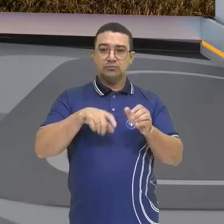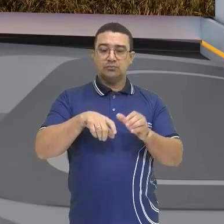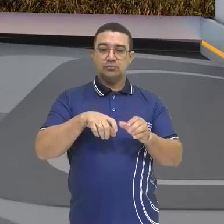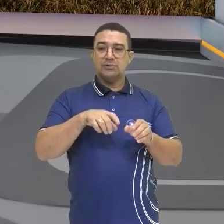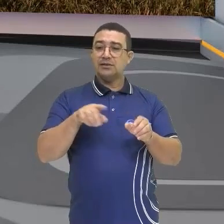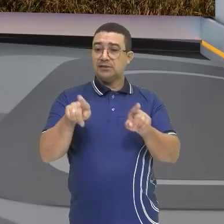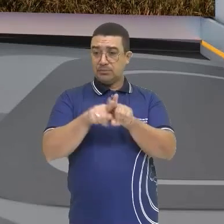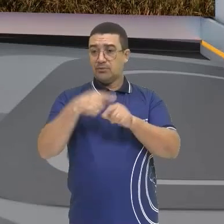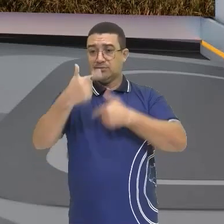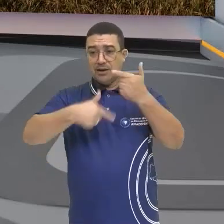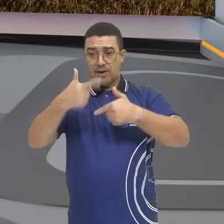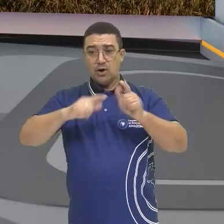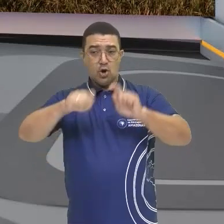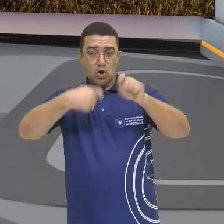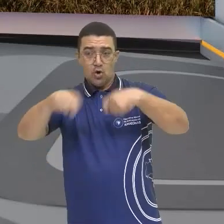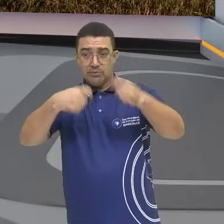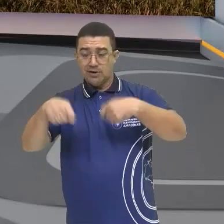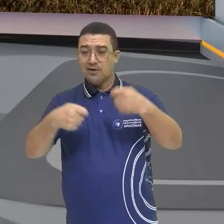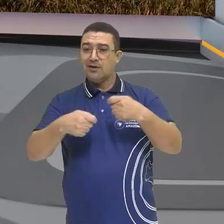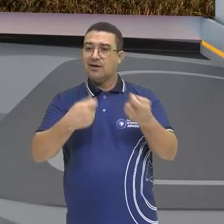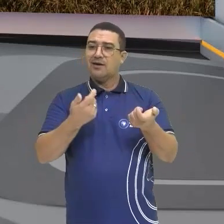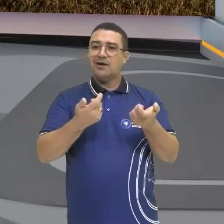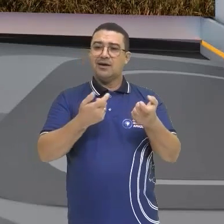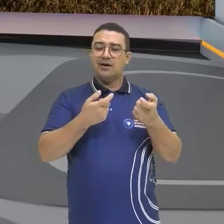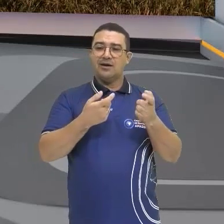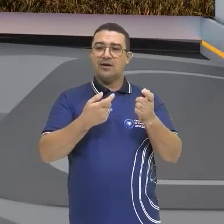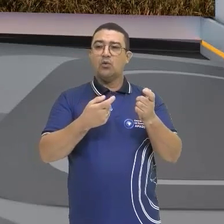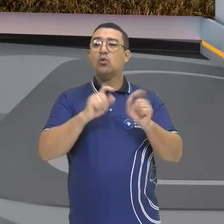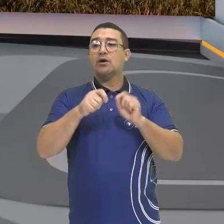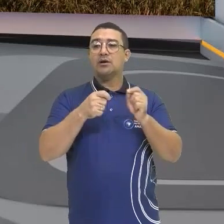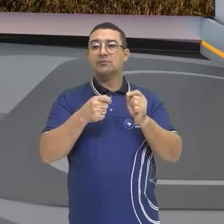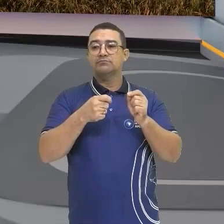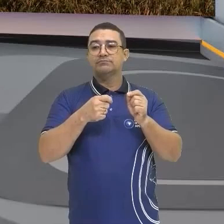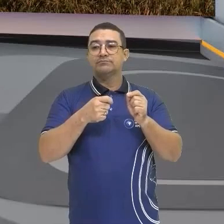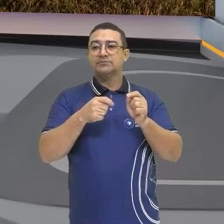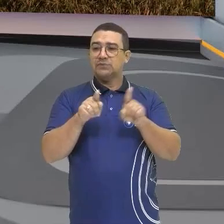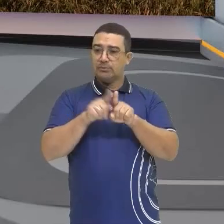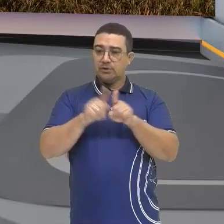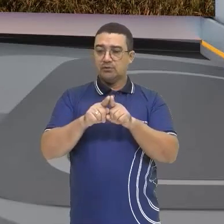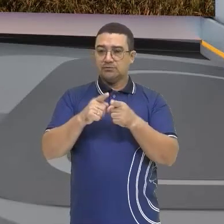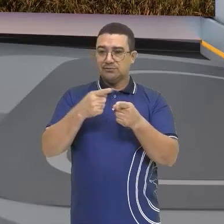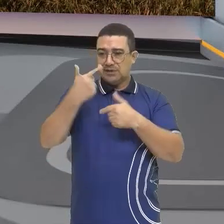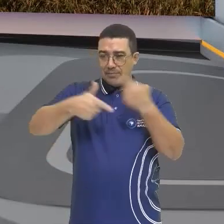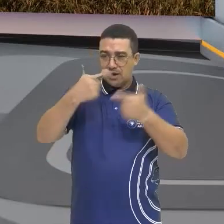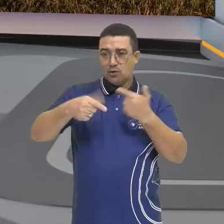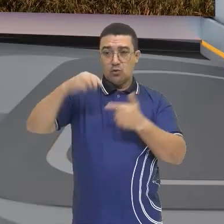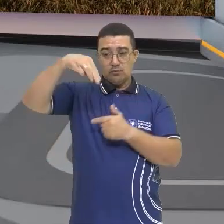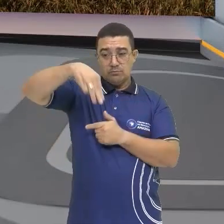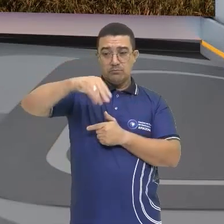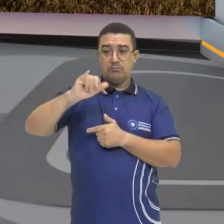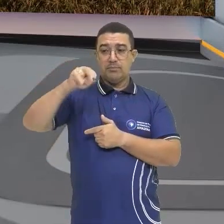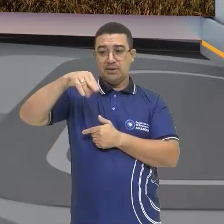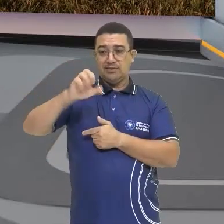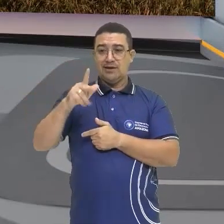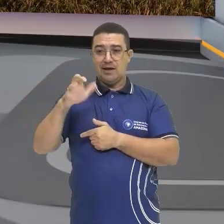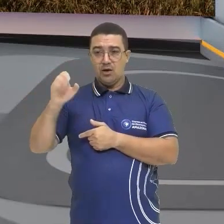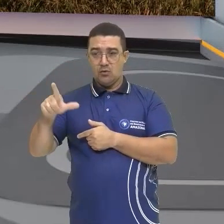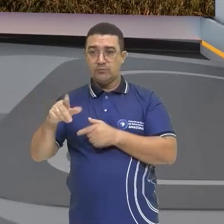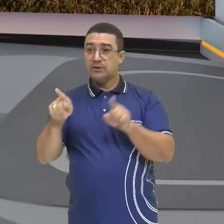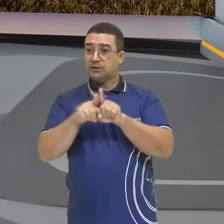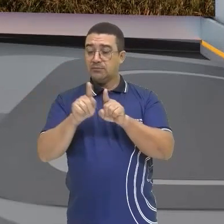atividade econômica do estado do Amazonas. Temos aqui também, um pouco mais adiante, a atividade de pecuária, que também é